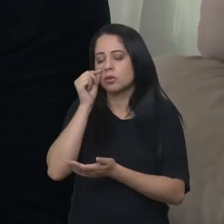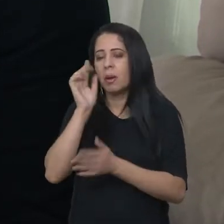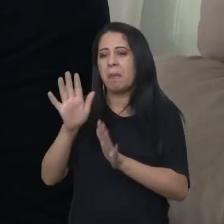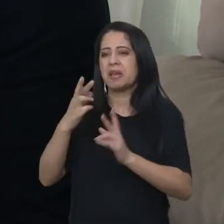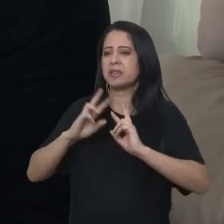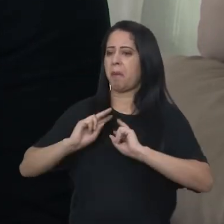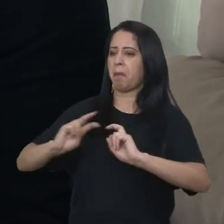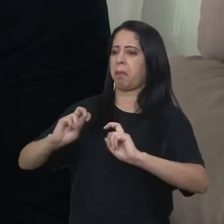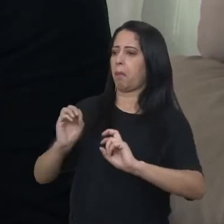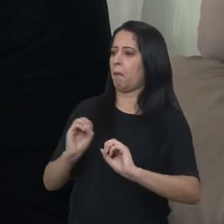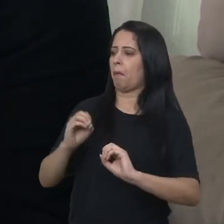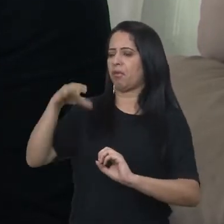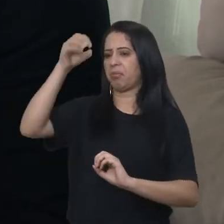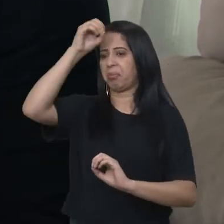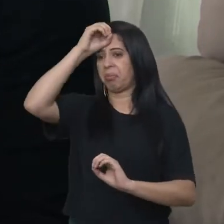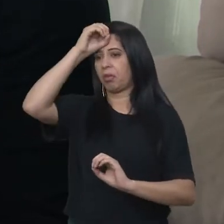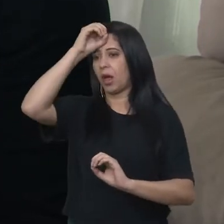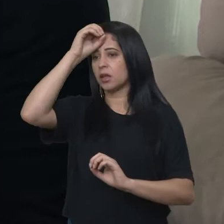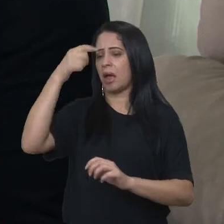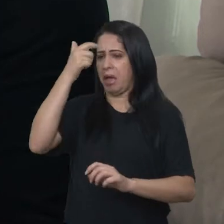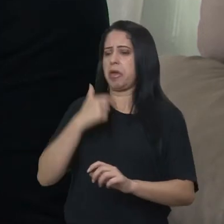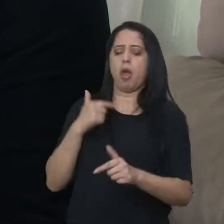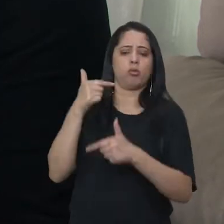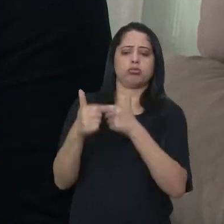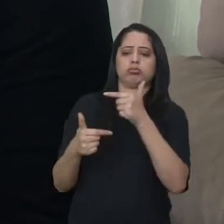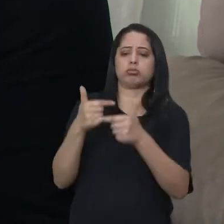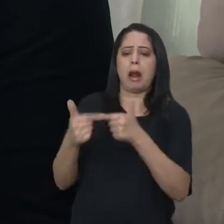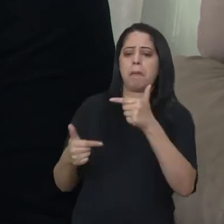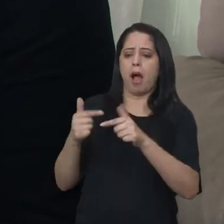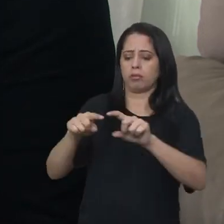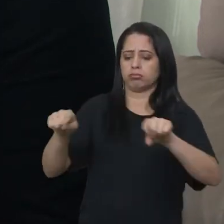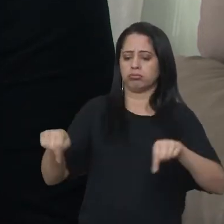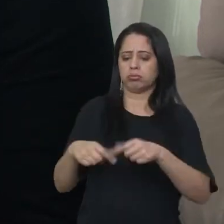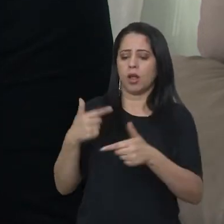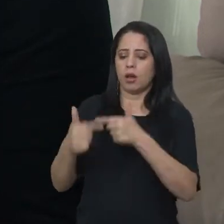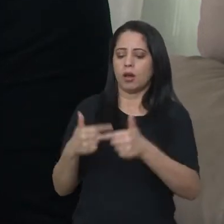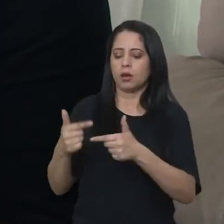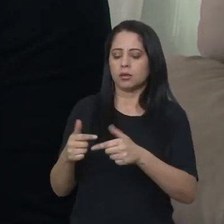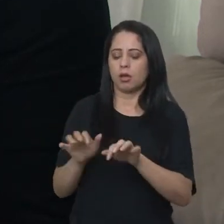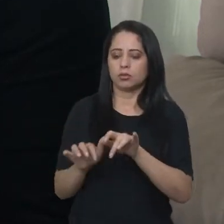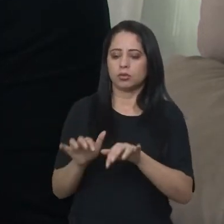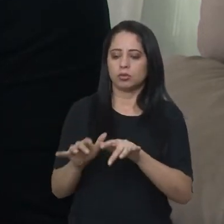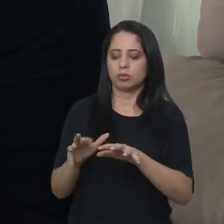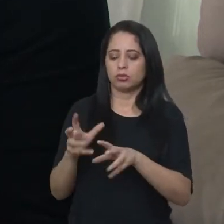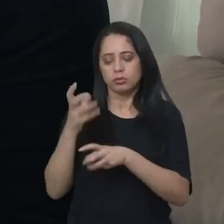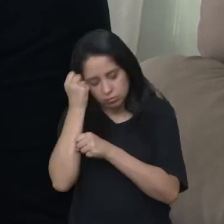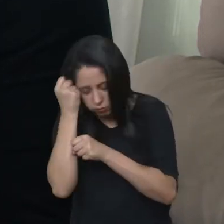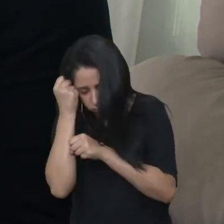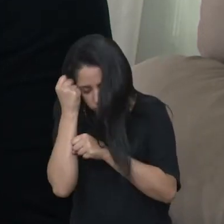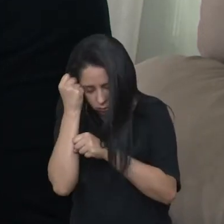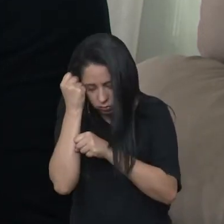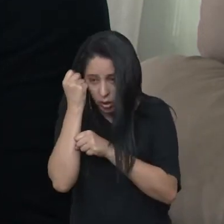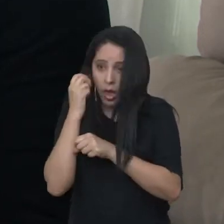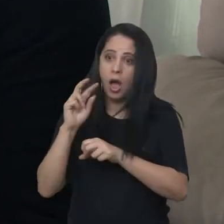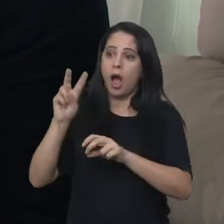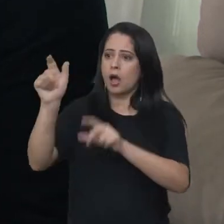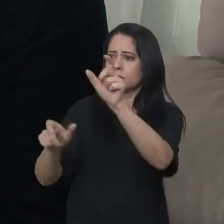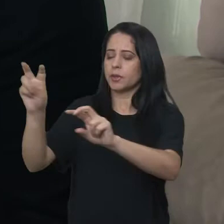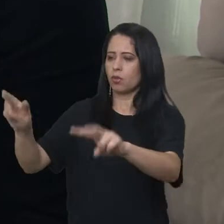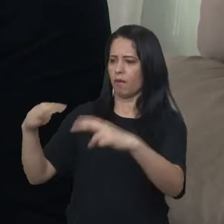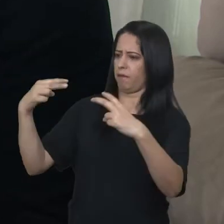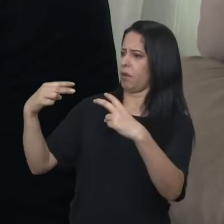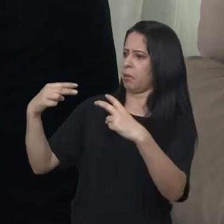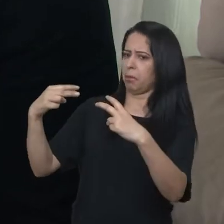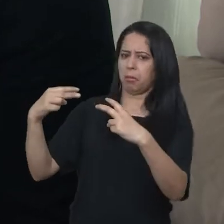não percebia. Então eu estava no meu trabalho da época e eu apagava e não percebia. E as pessoas viam